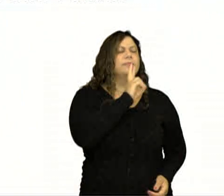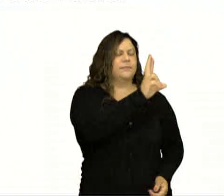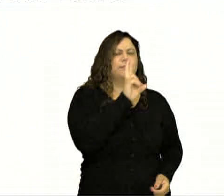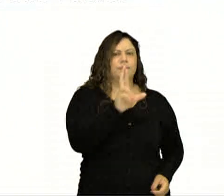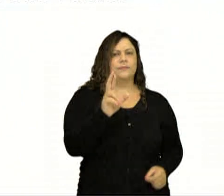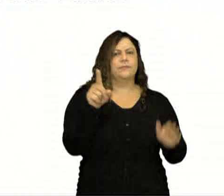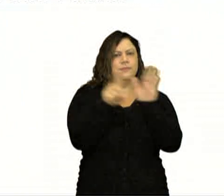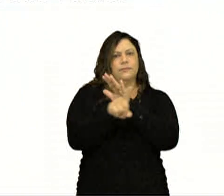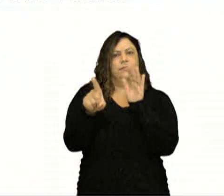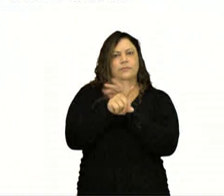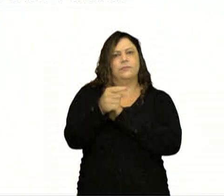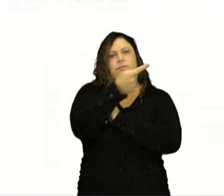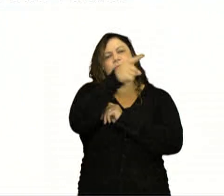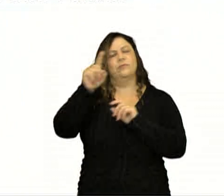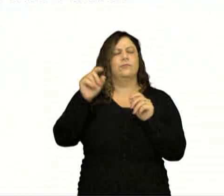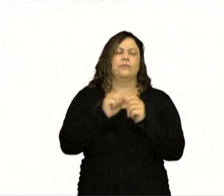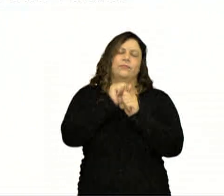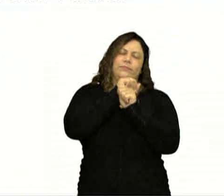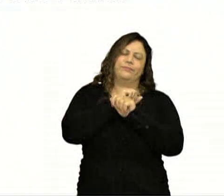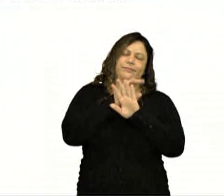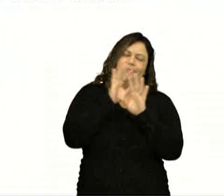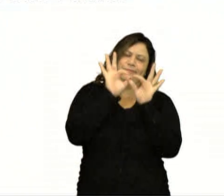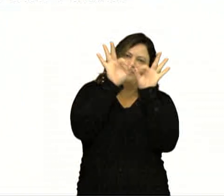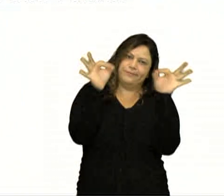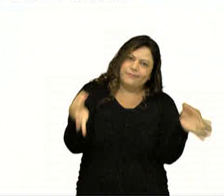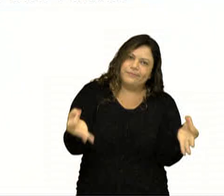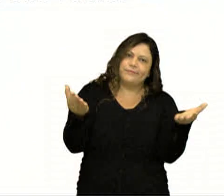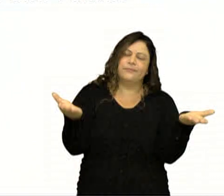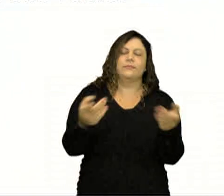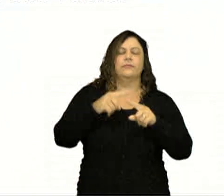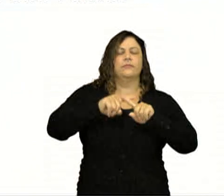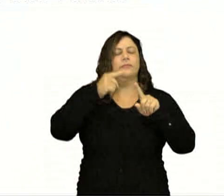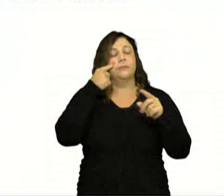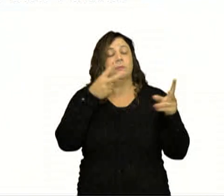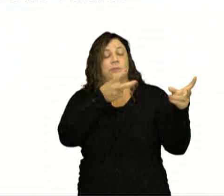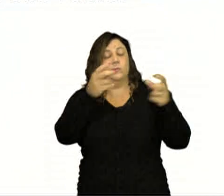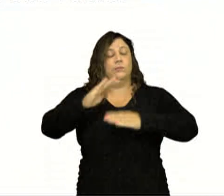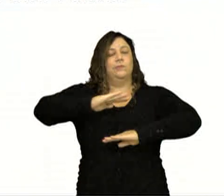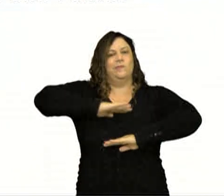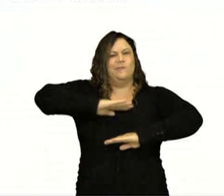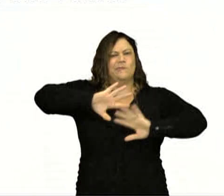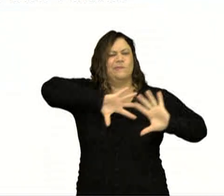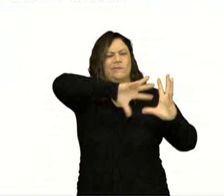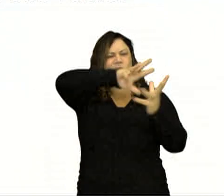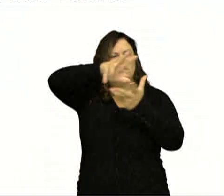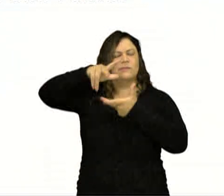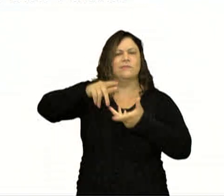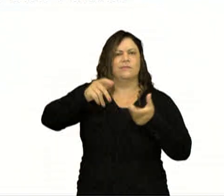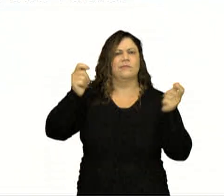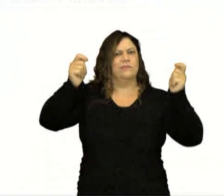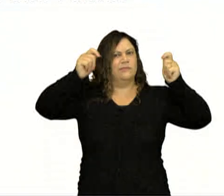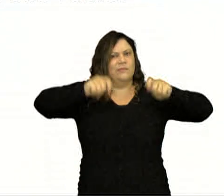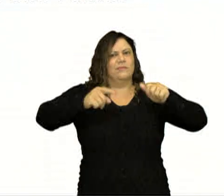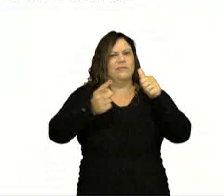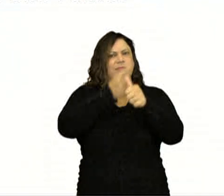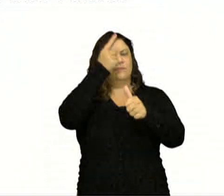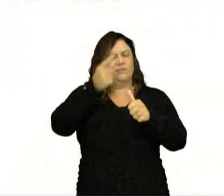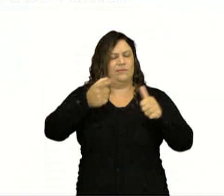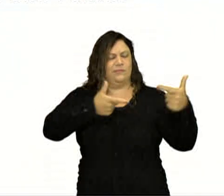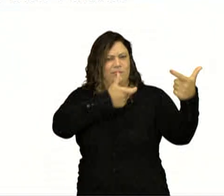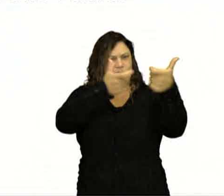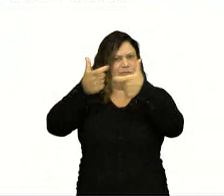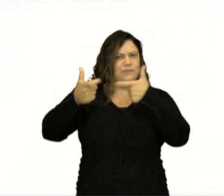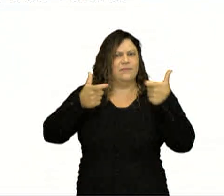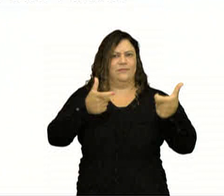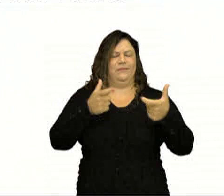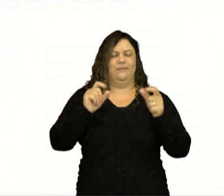não são, claro, tão simples. Como vimos, a situação mundial criada pela Primeira Guerra era inerentemente instável. Essa